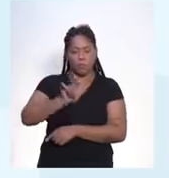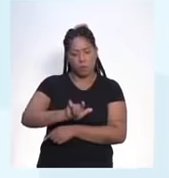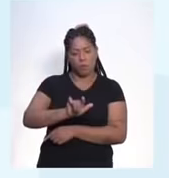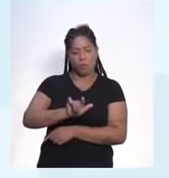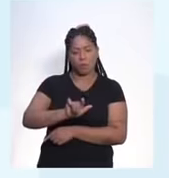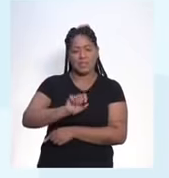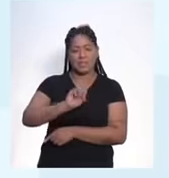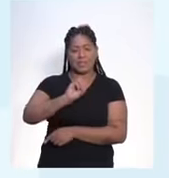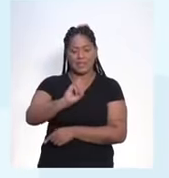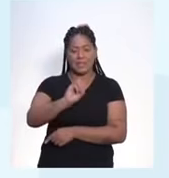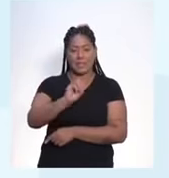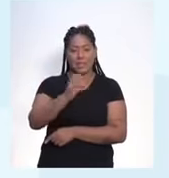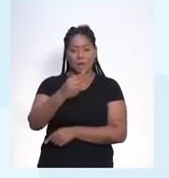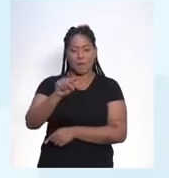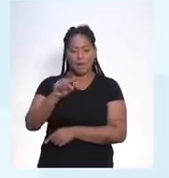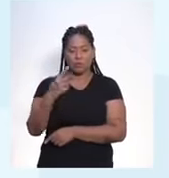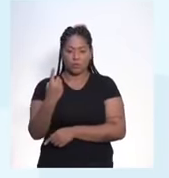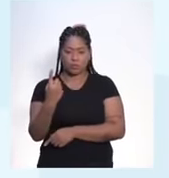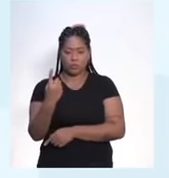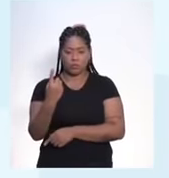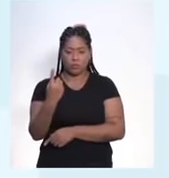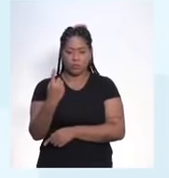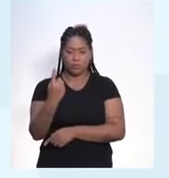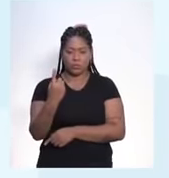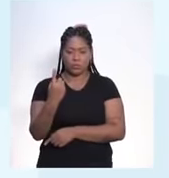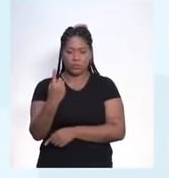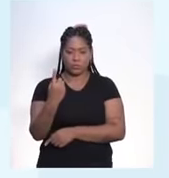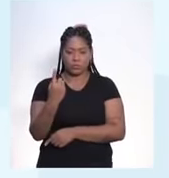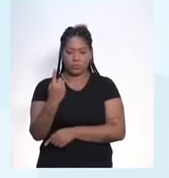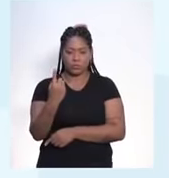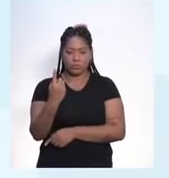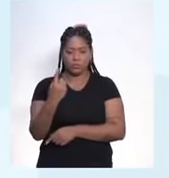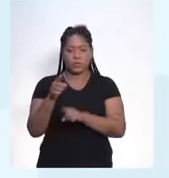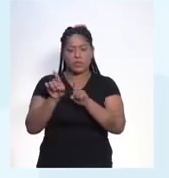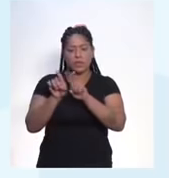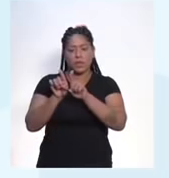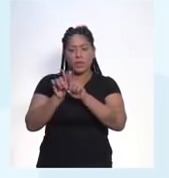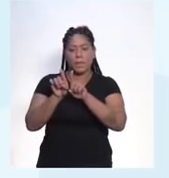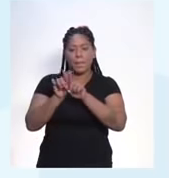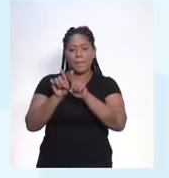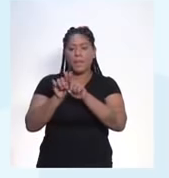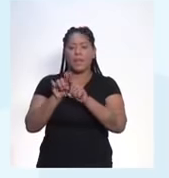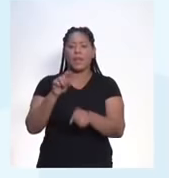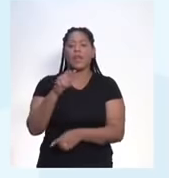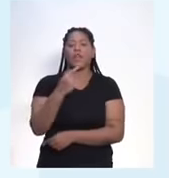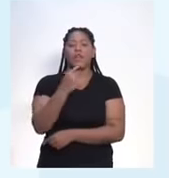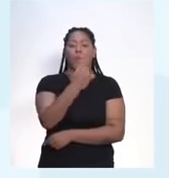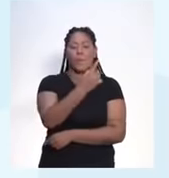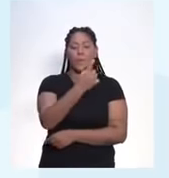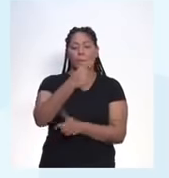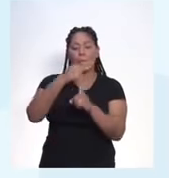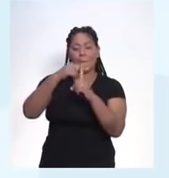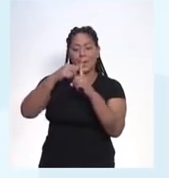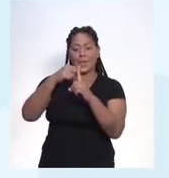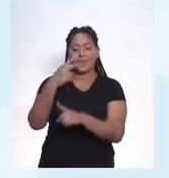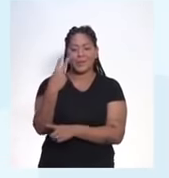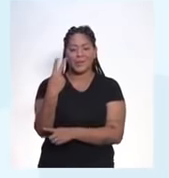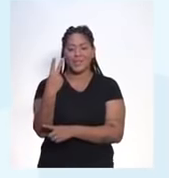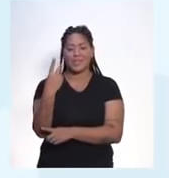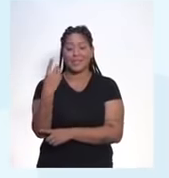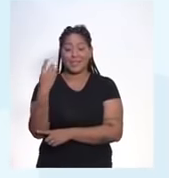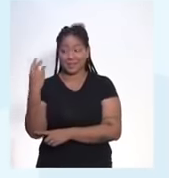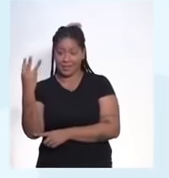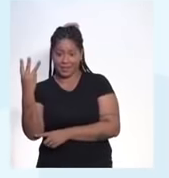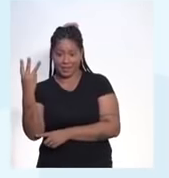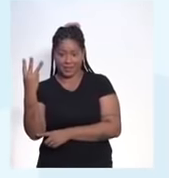0 - um encontro O negativo eo mais dois é que eu tô somando dois né na ordenada eu vou ter três